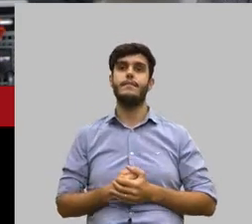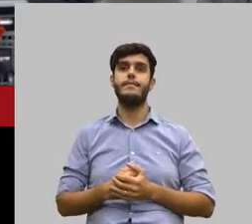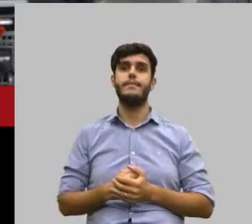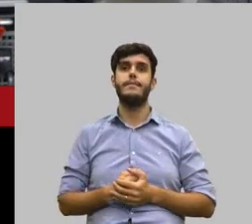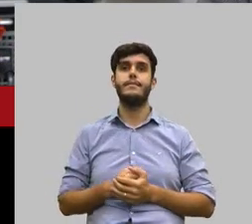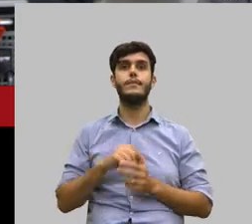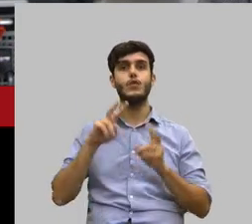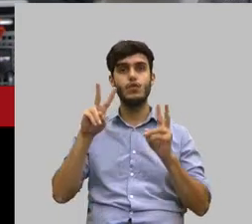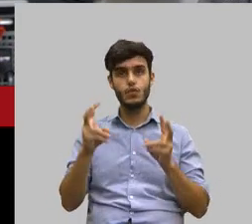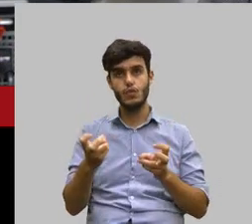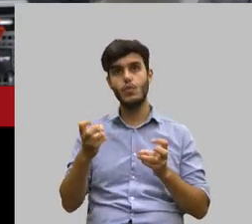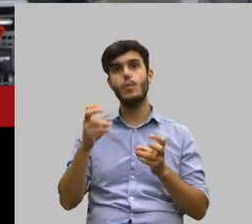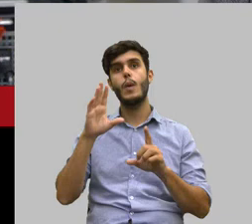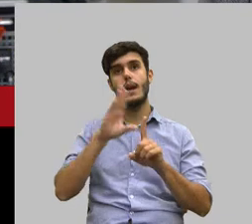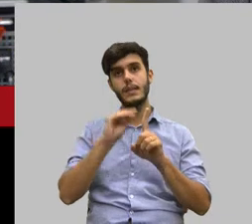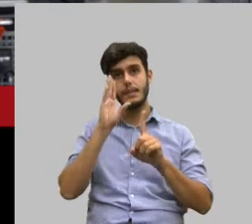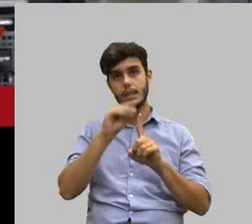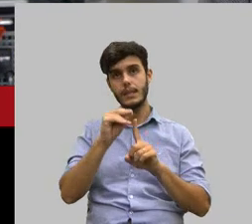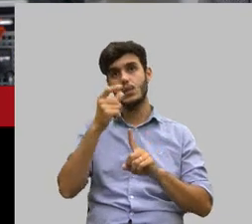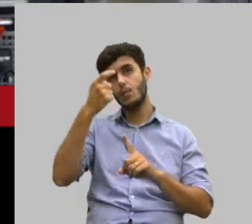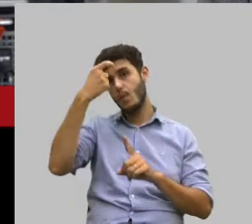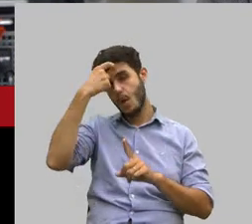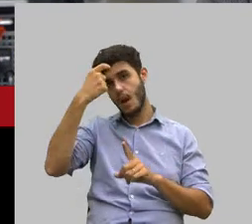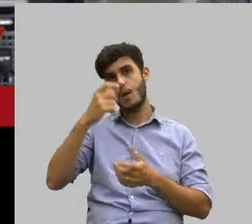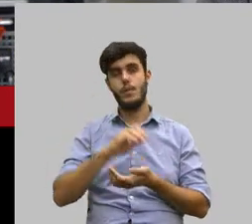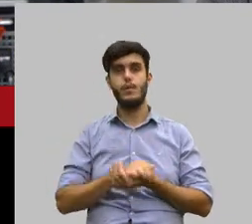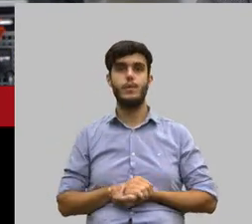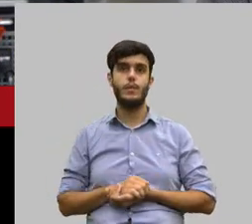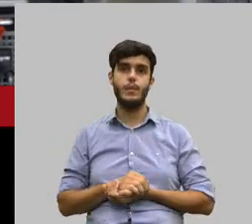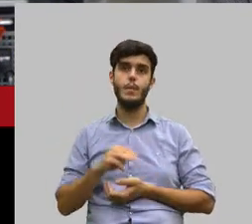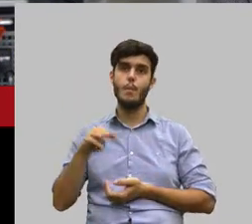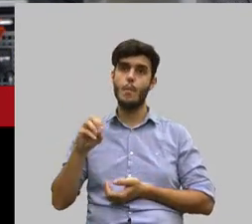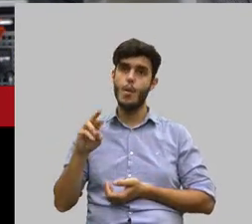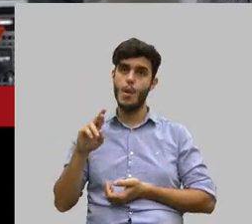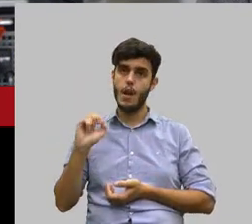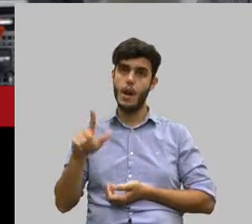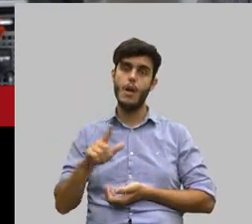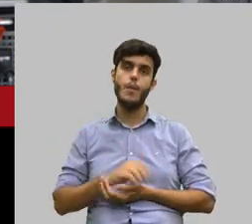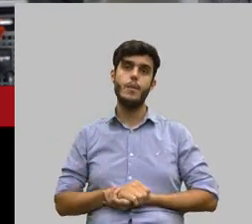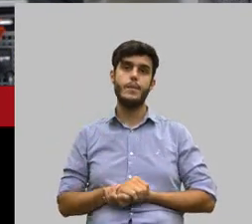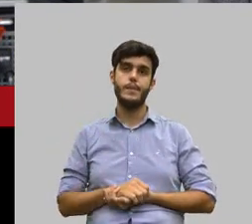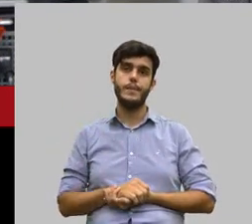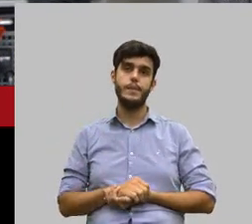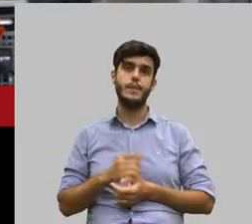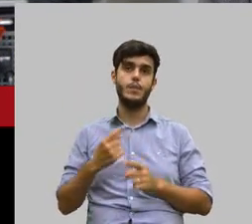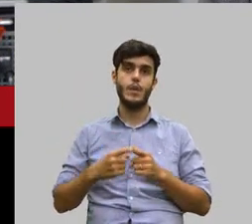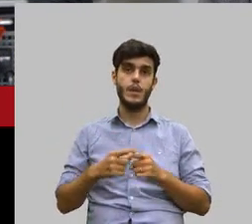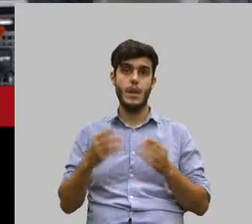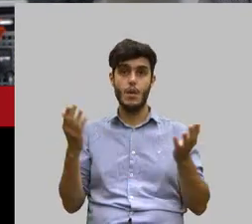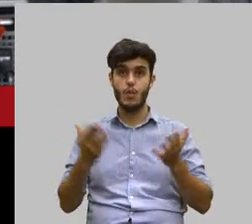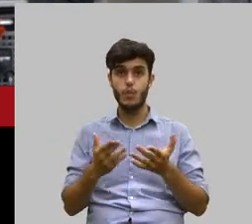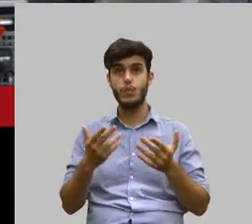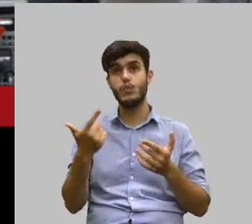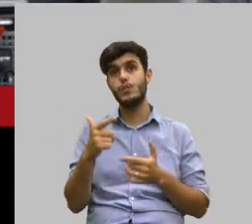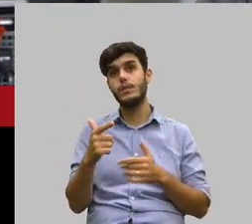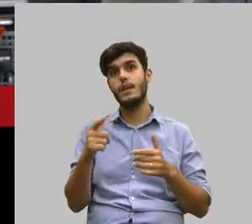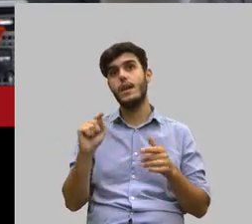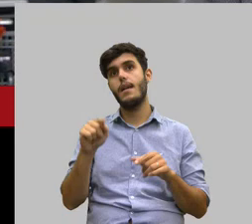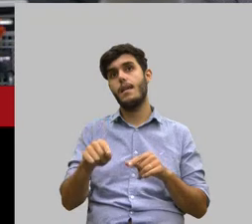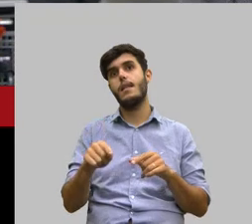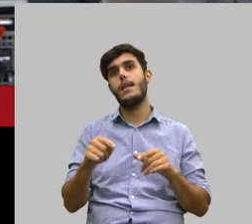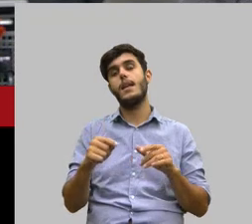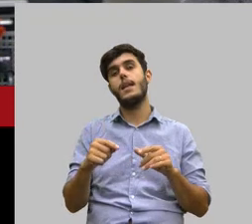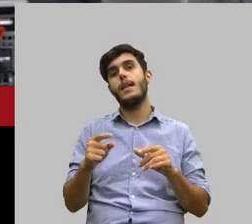a sede moral o que está não é suficiente nós precisamos avançar